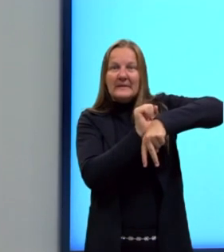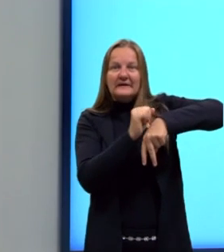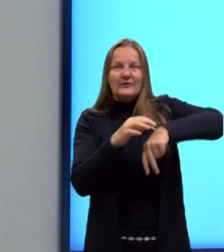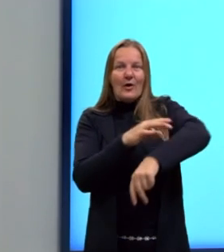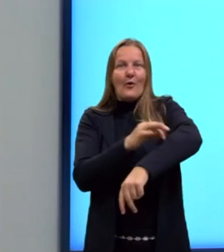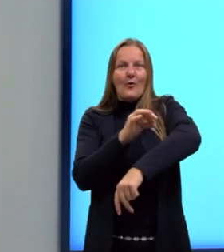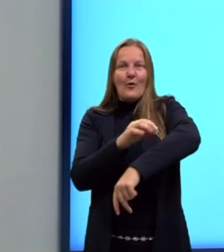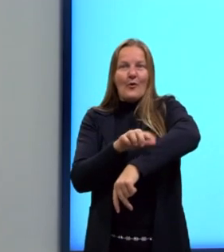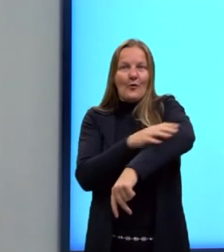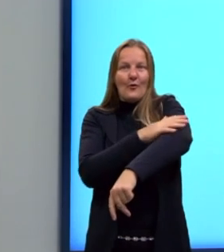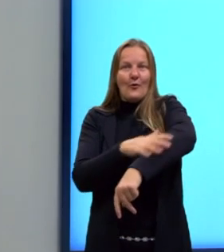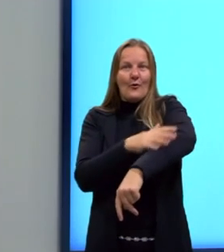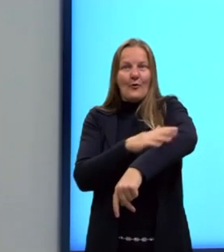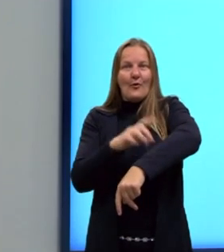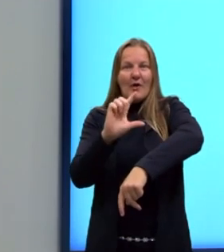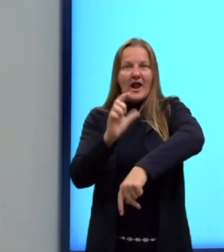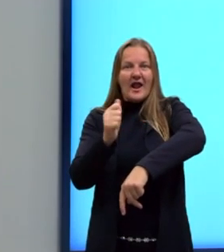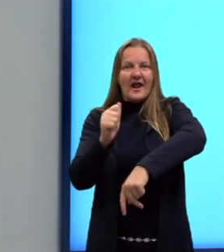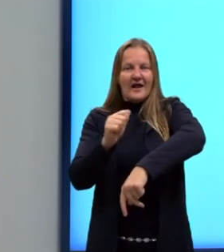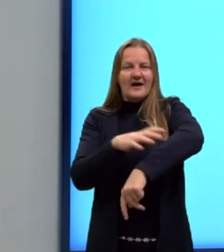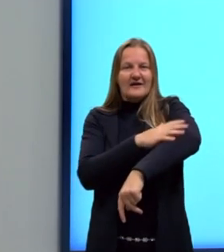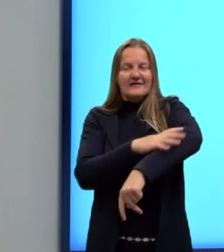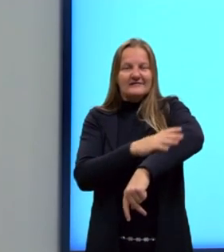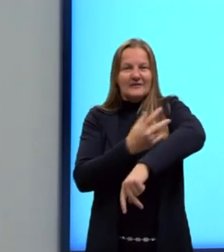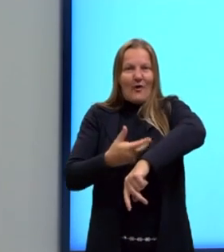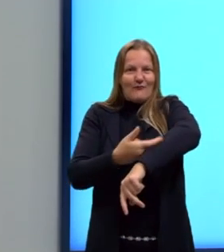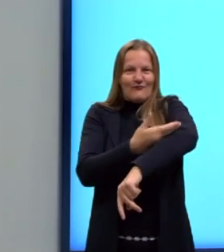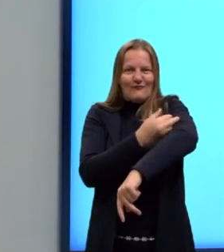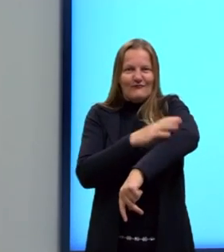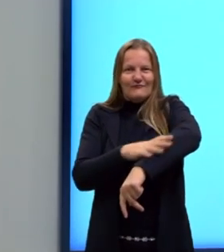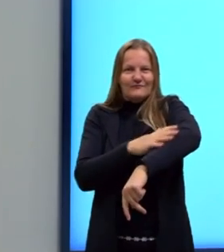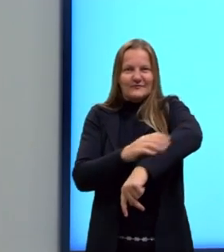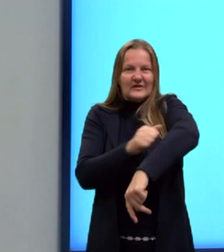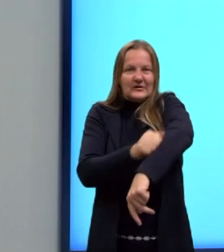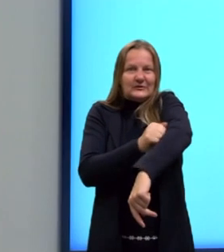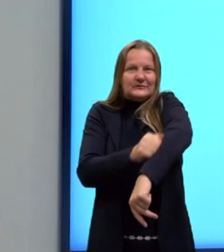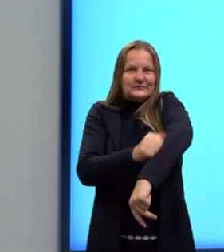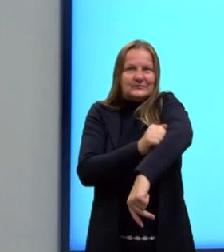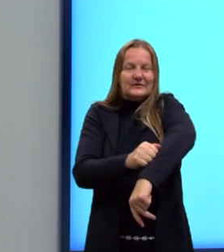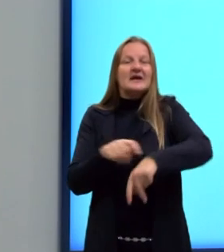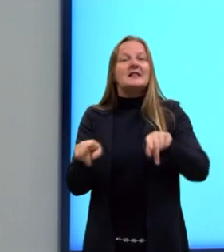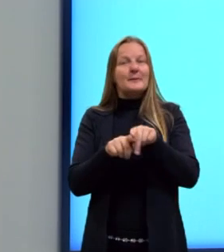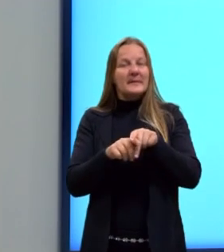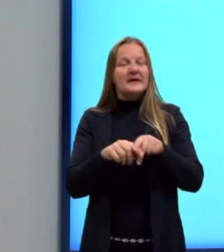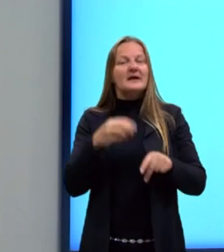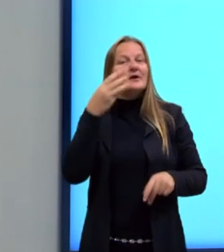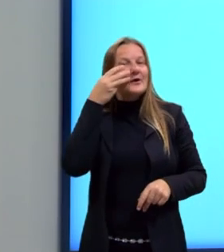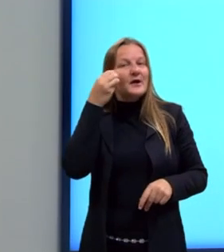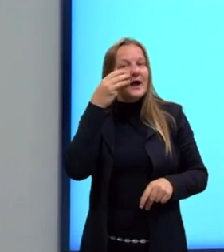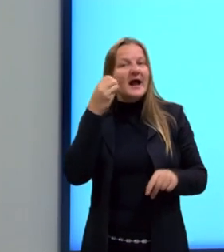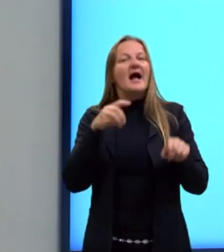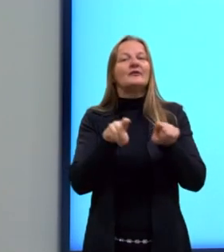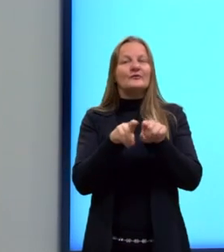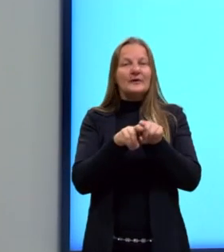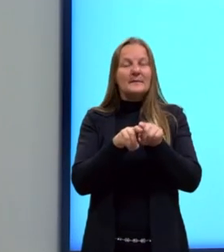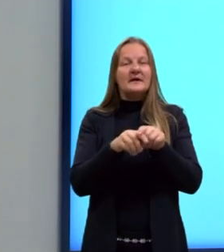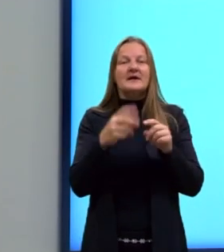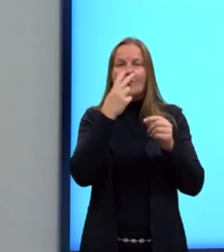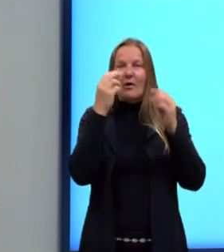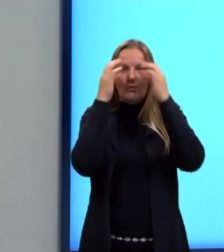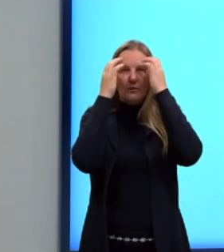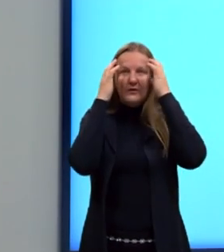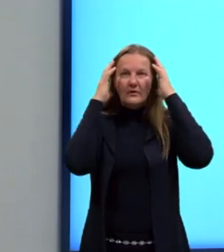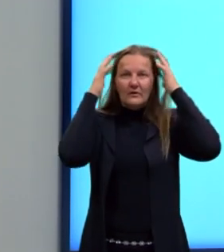um material de lama blusa de lã quando a gente acaba flexionando ela acontece com o gato também mesma coisa acontece com o